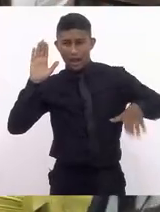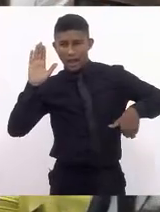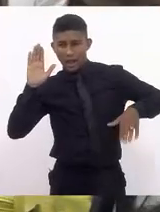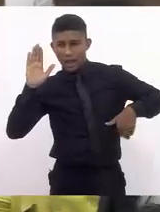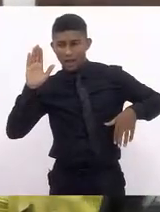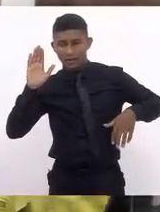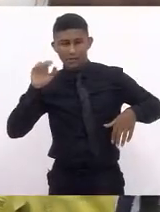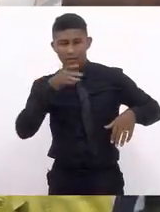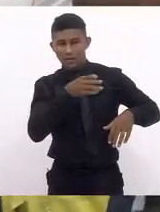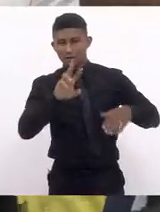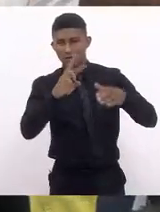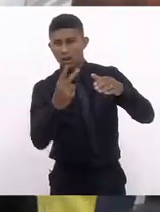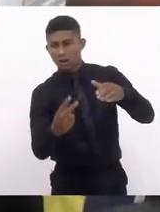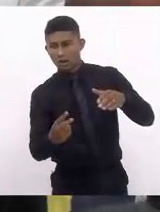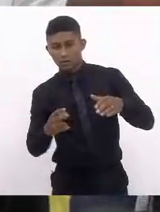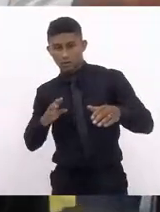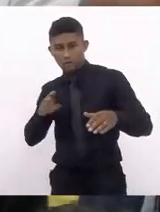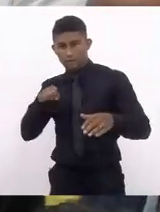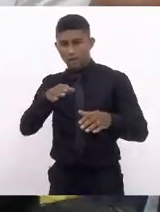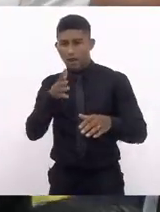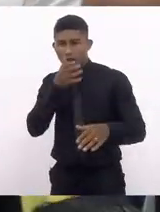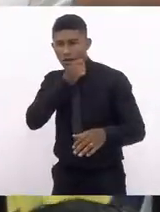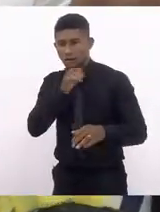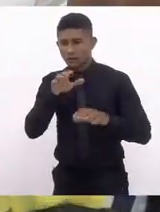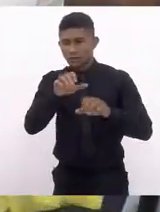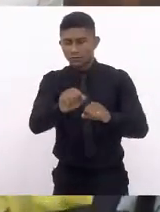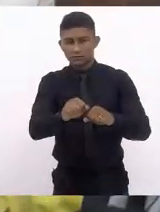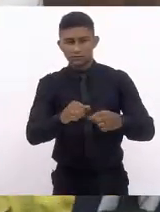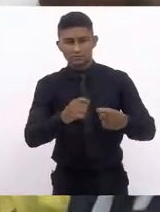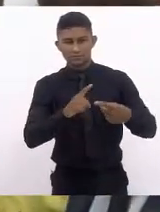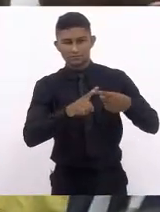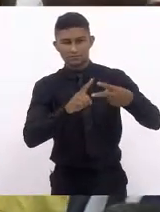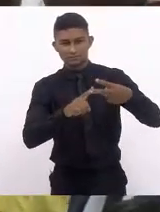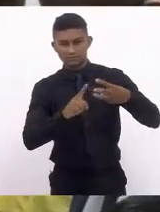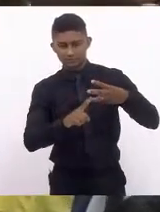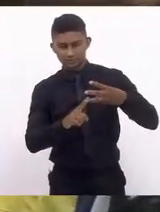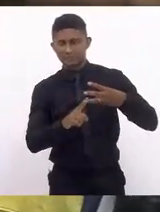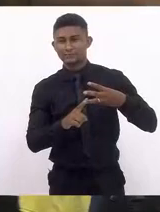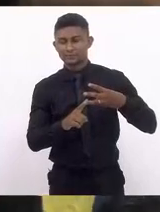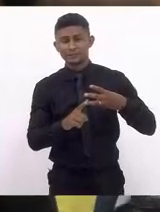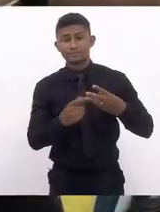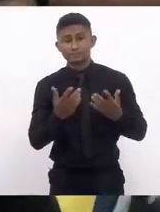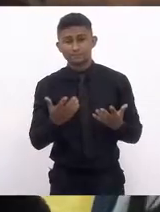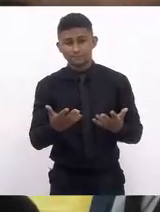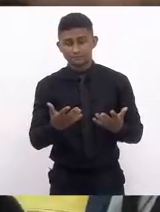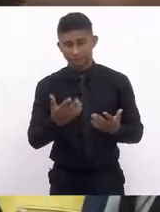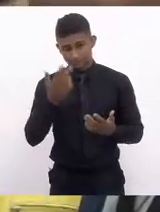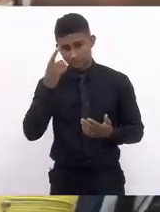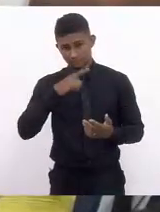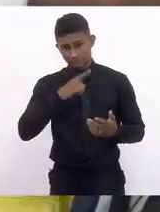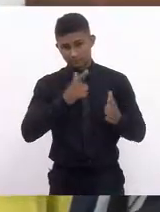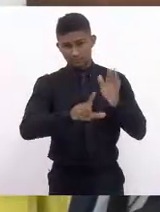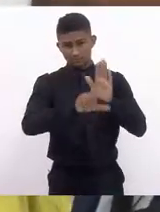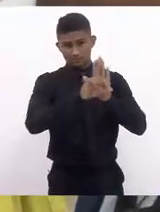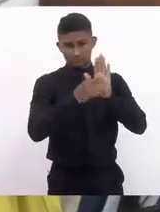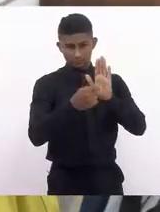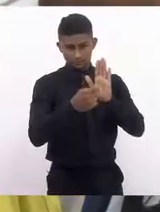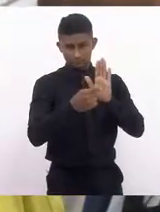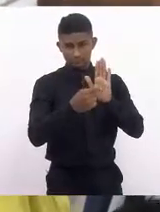gente tem diferente a sua defesa da importância de equiparação e quando tem uma lei que a lei de proteção social